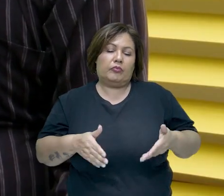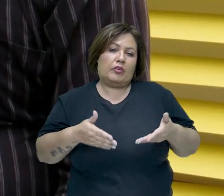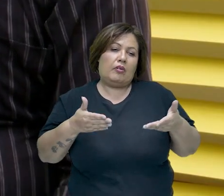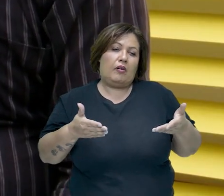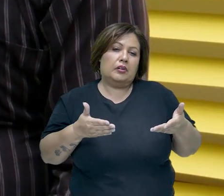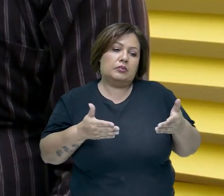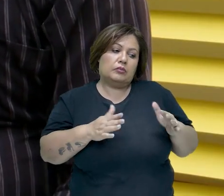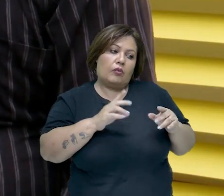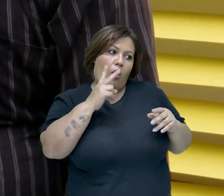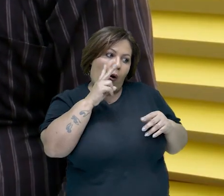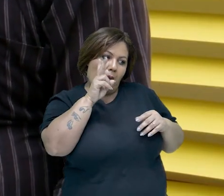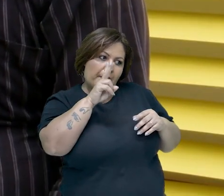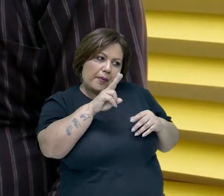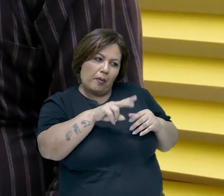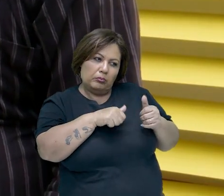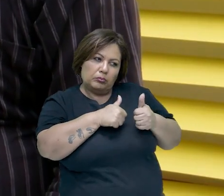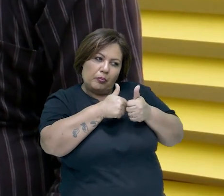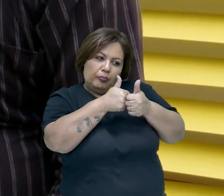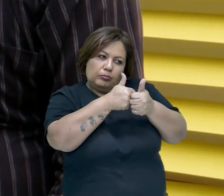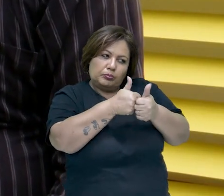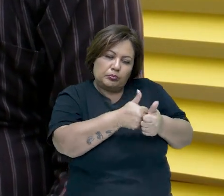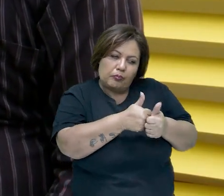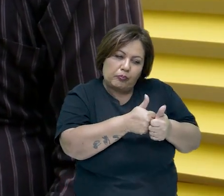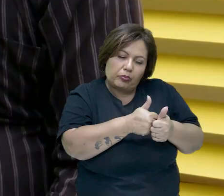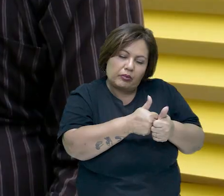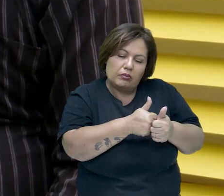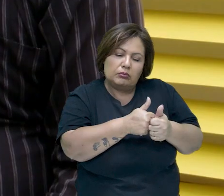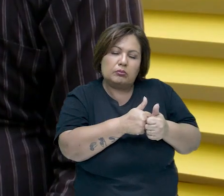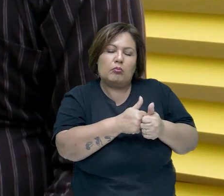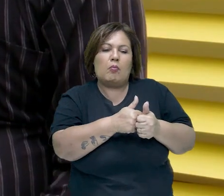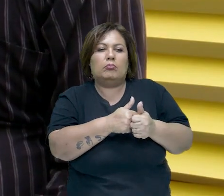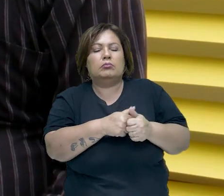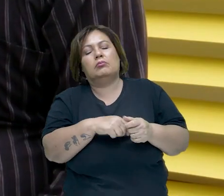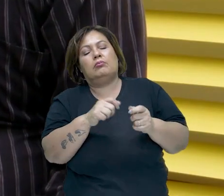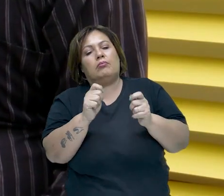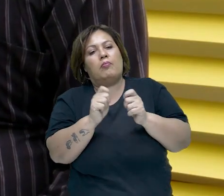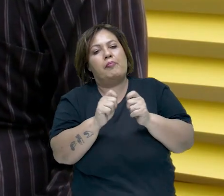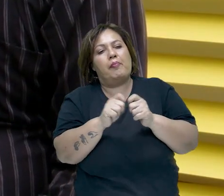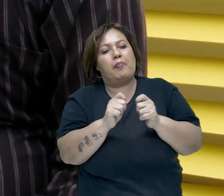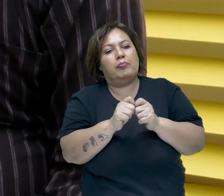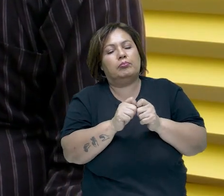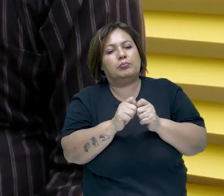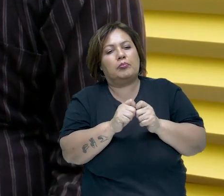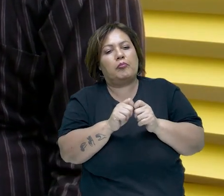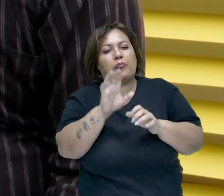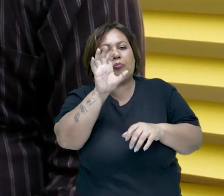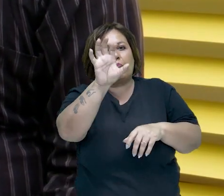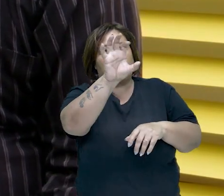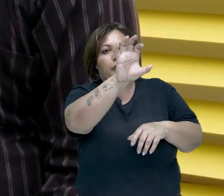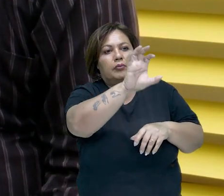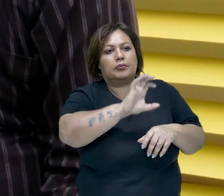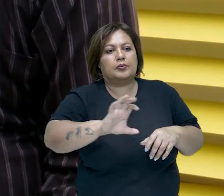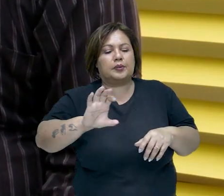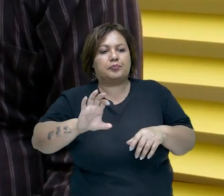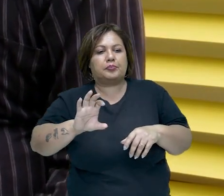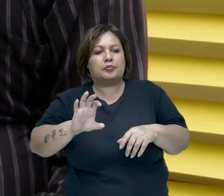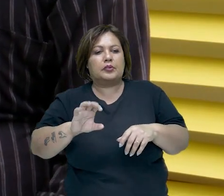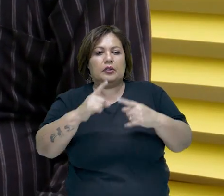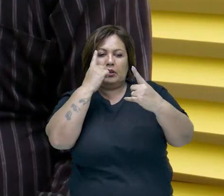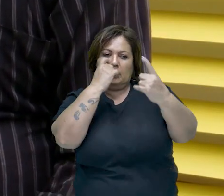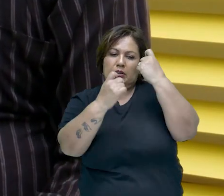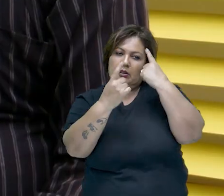e monitorar, acompanhar indicadores, fazer uma espécie de mapa da violência,